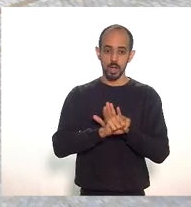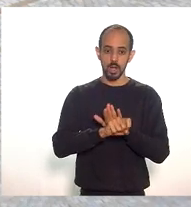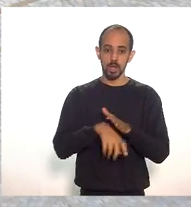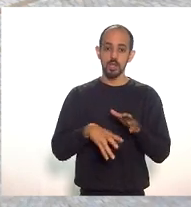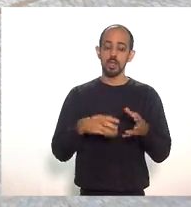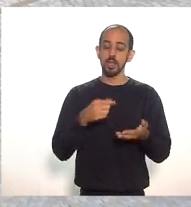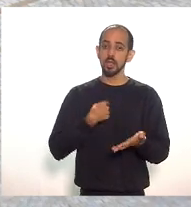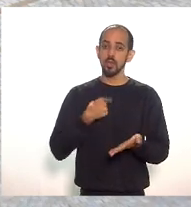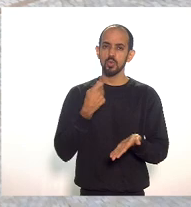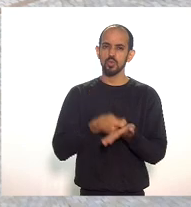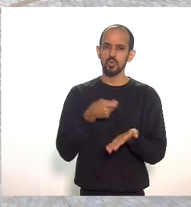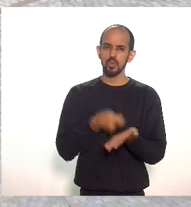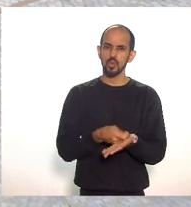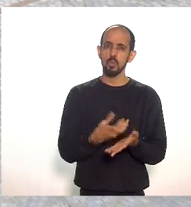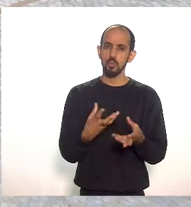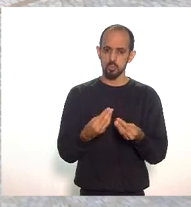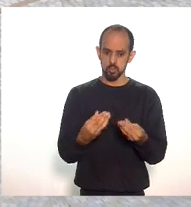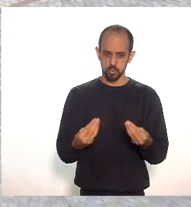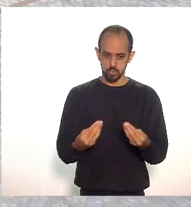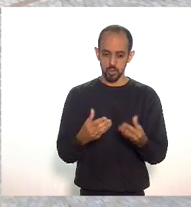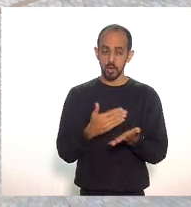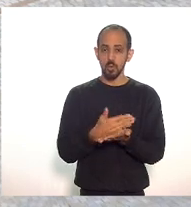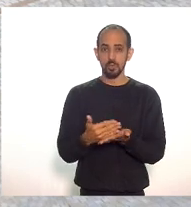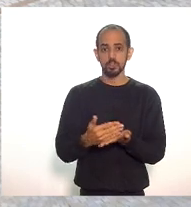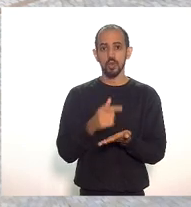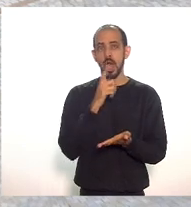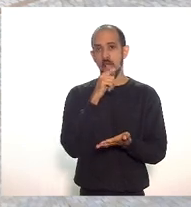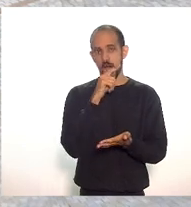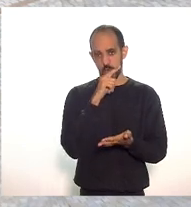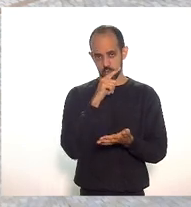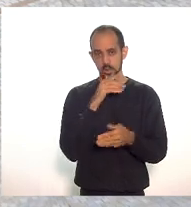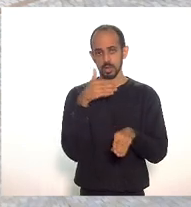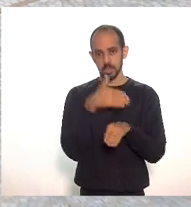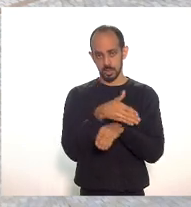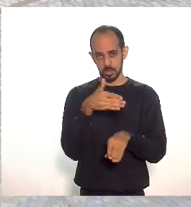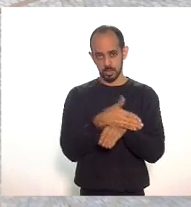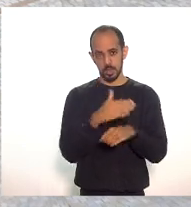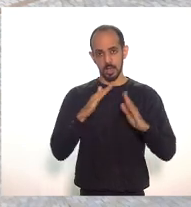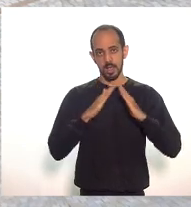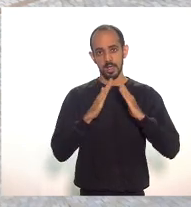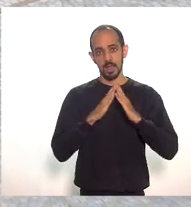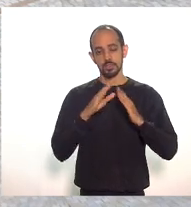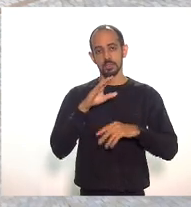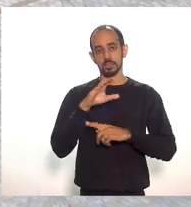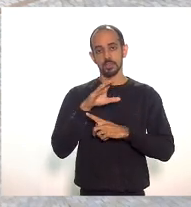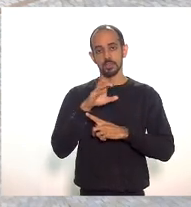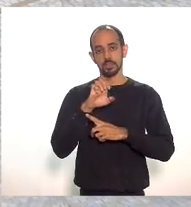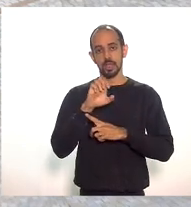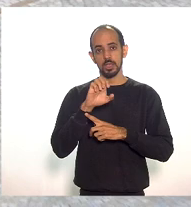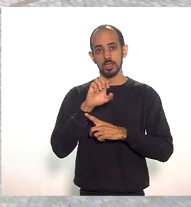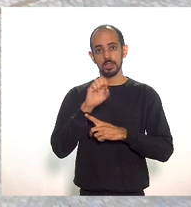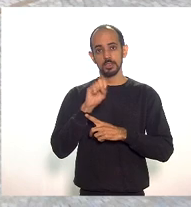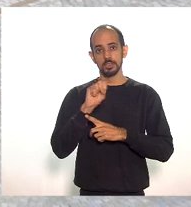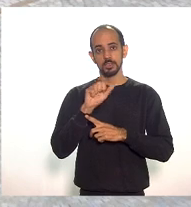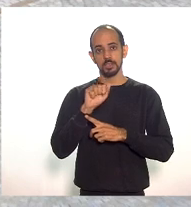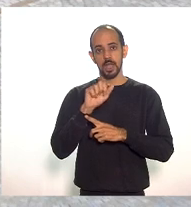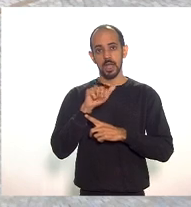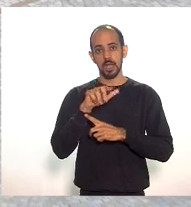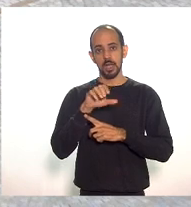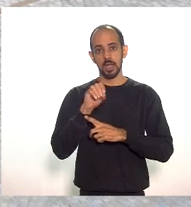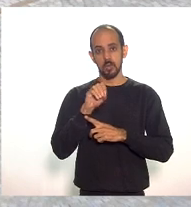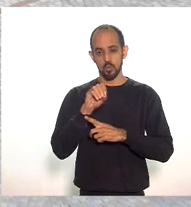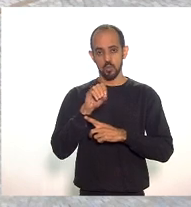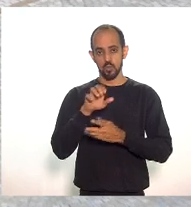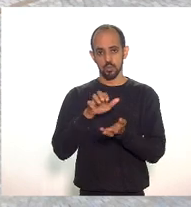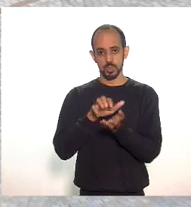cobrei muito e segunda-feira agora já começou a chegar na casa dos moradores do Cesarão lá em Santa Cruz tão que lhe agradecer